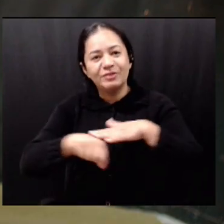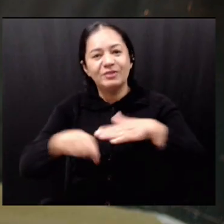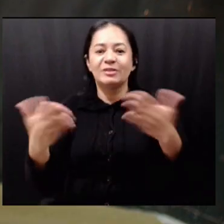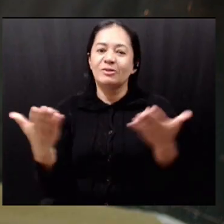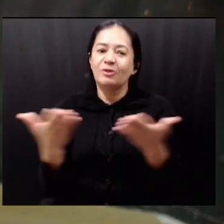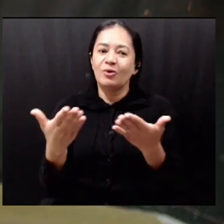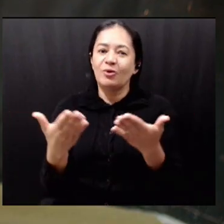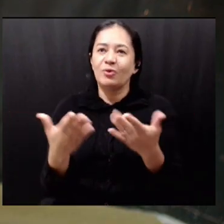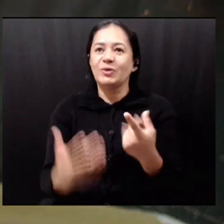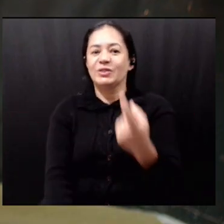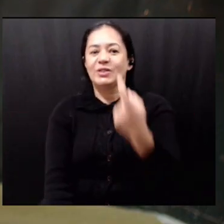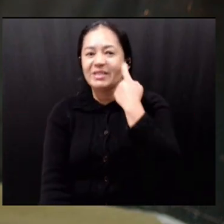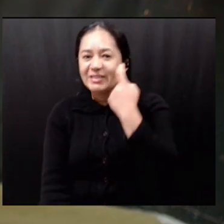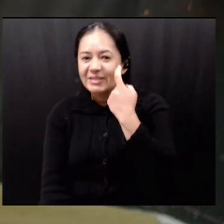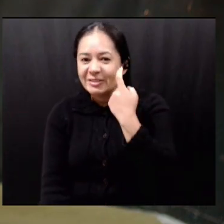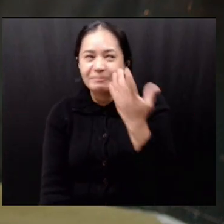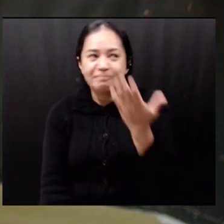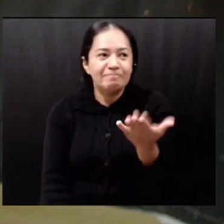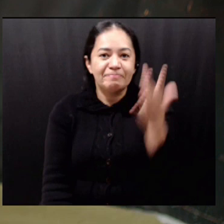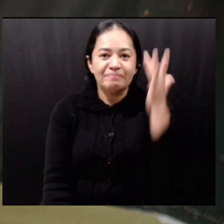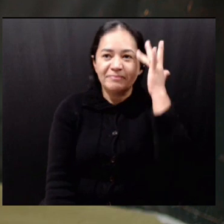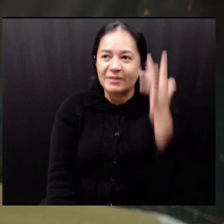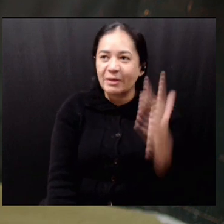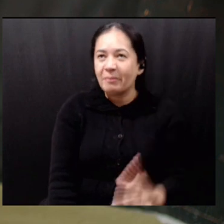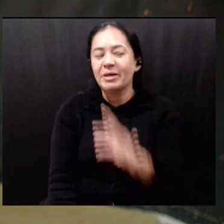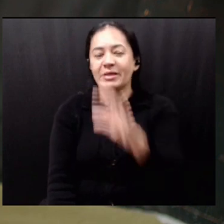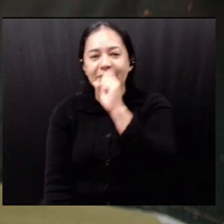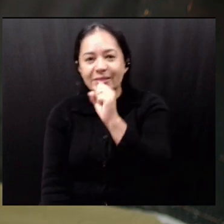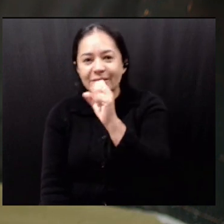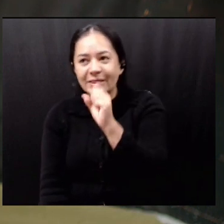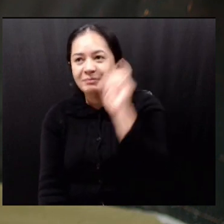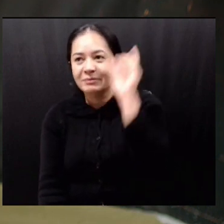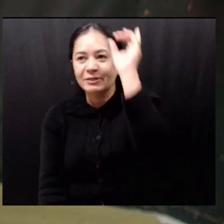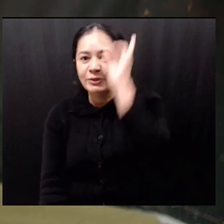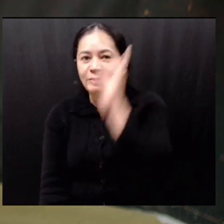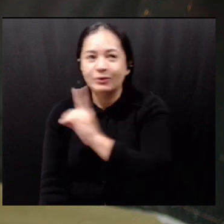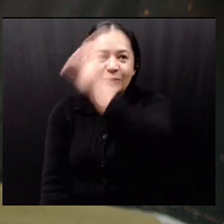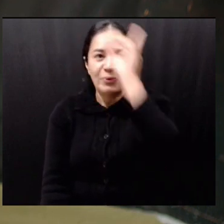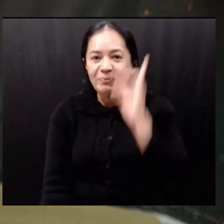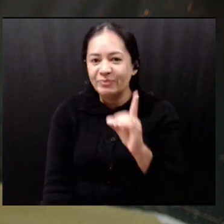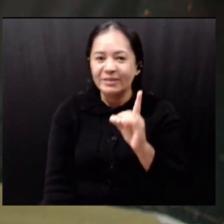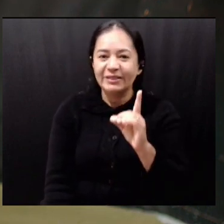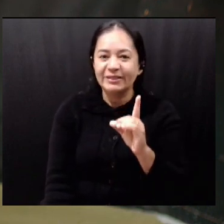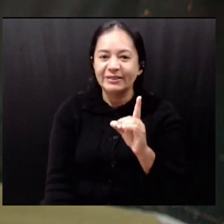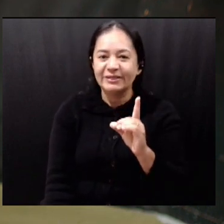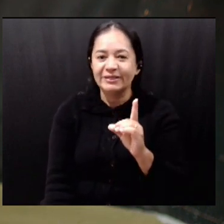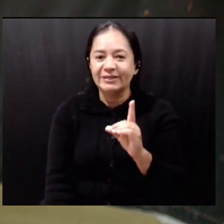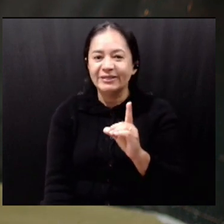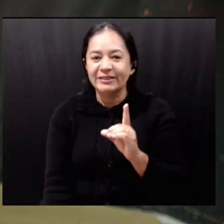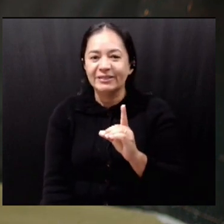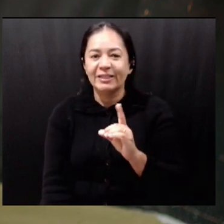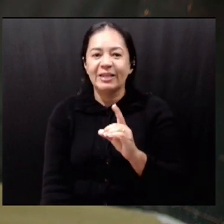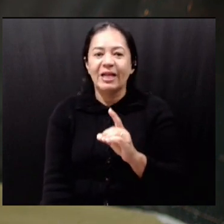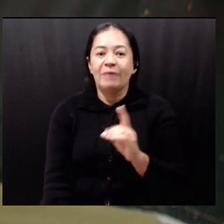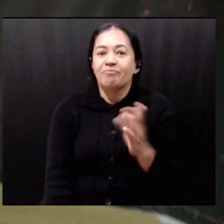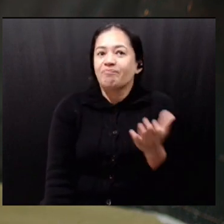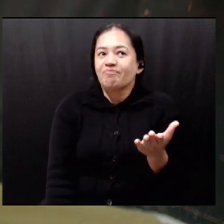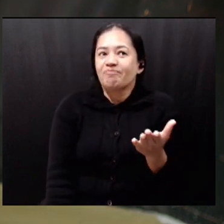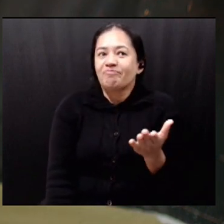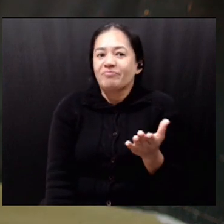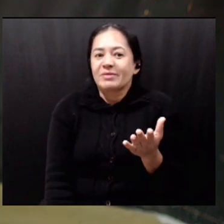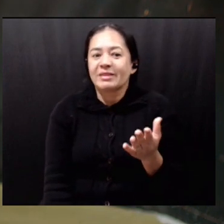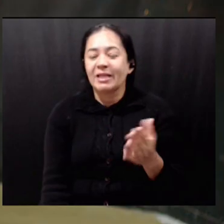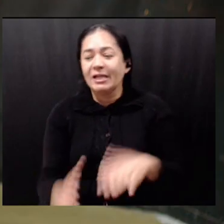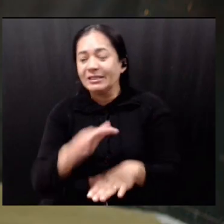sexta-feira, né? Amanhã é sábado, domingo, e aí as crianças entraram em férias. Você, pai aí, mãe, tá descabelado. Não sei